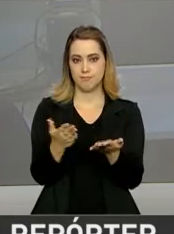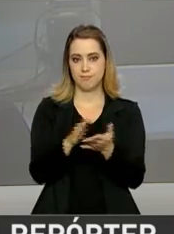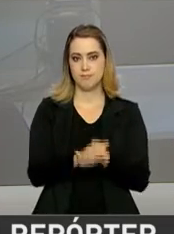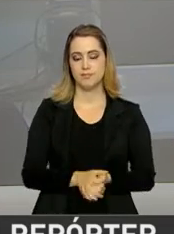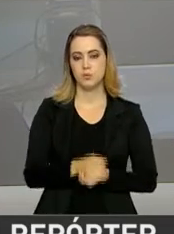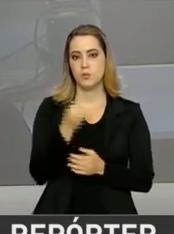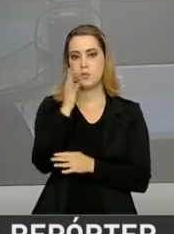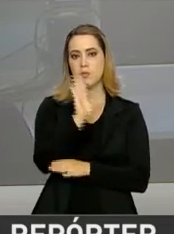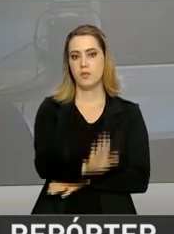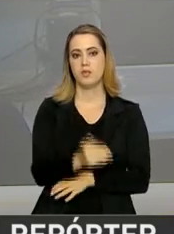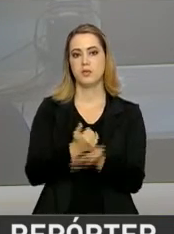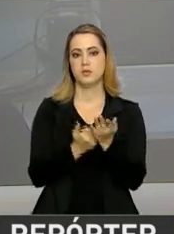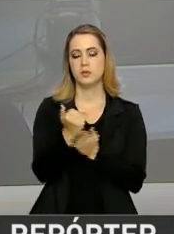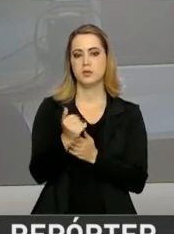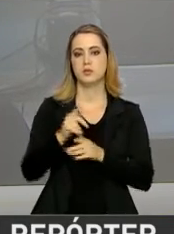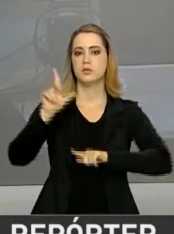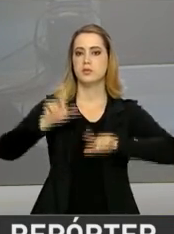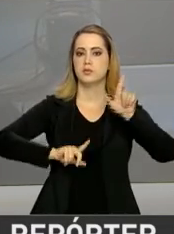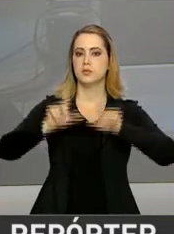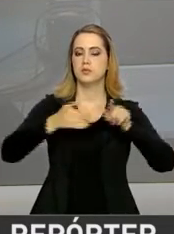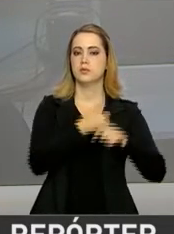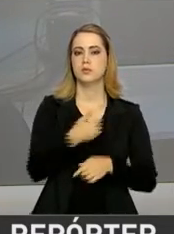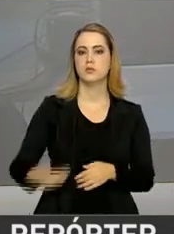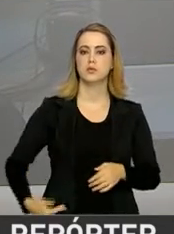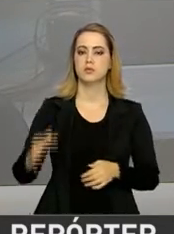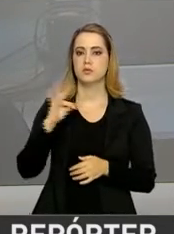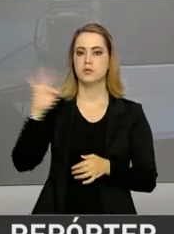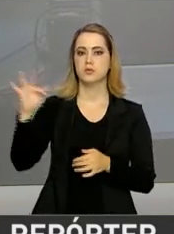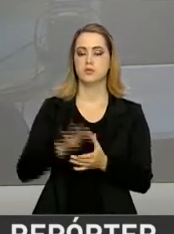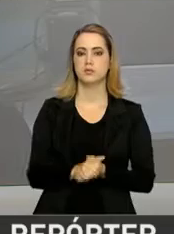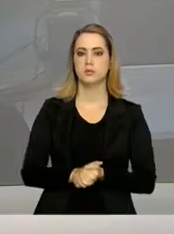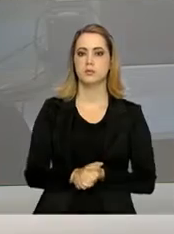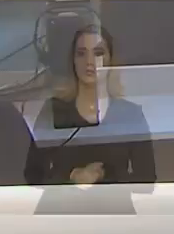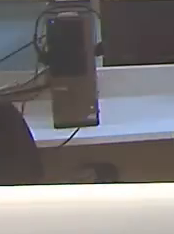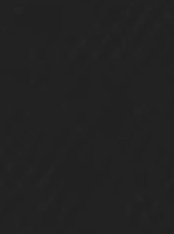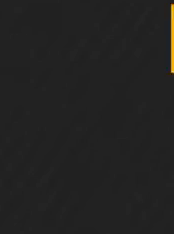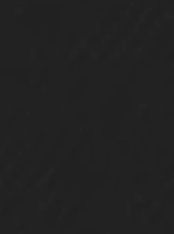edição. Uma boa tarde para você e continue com a gente. NBR, a TV do Governo Federal.